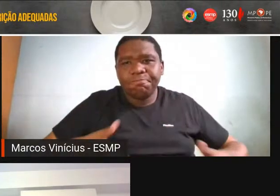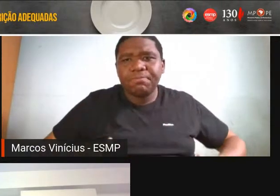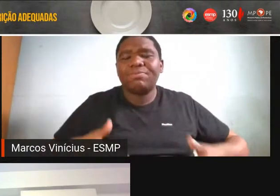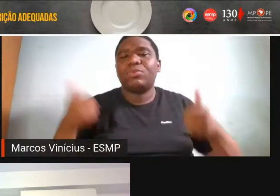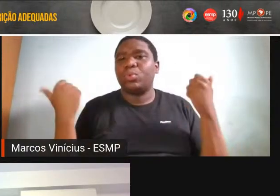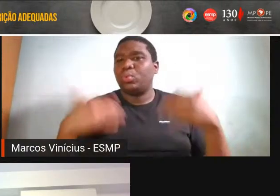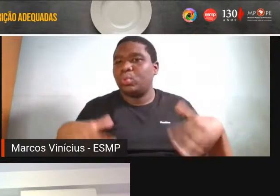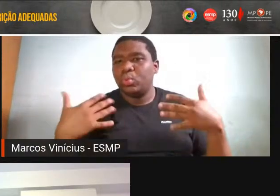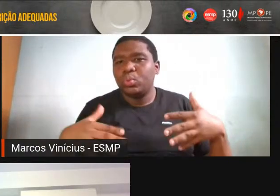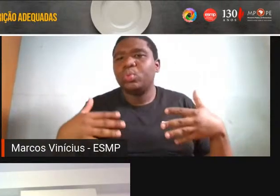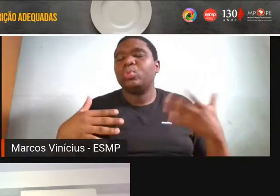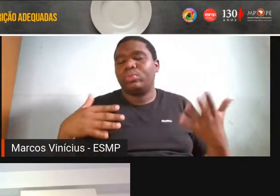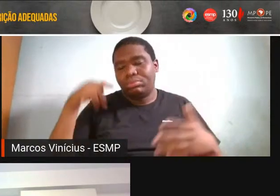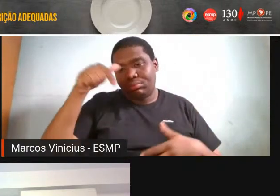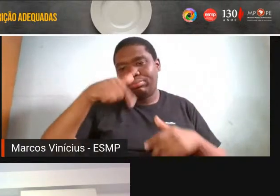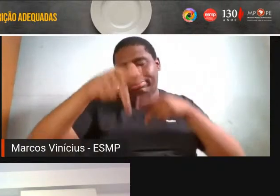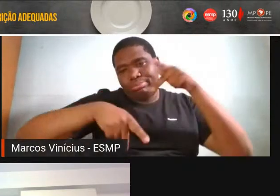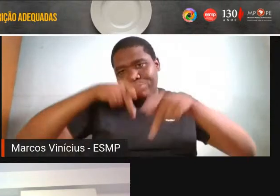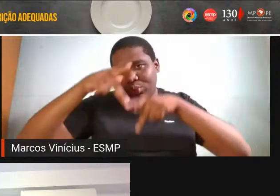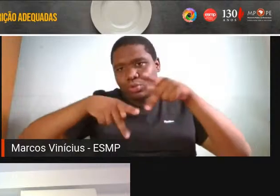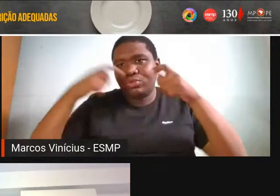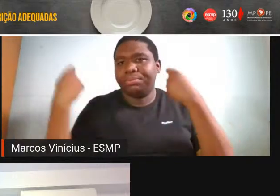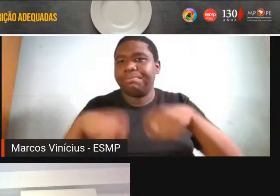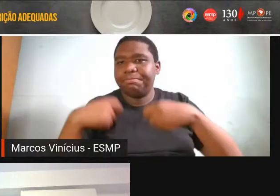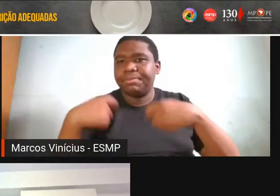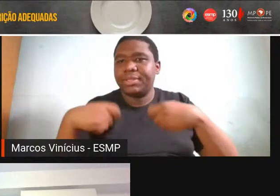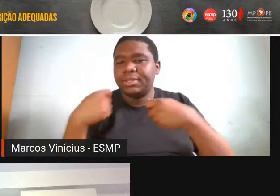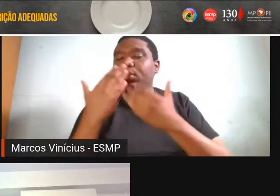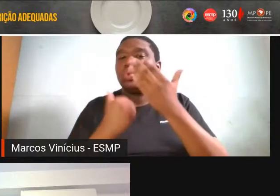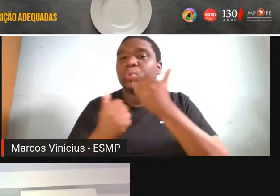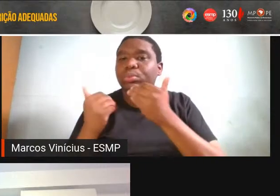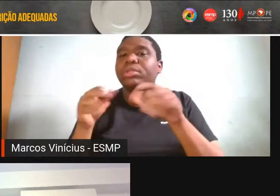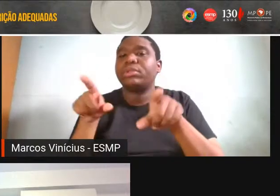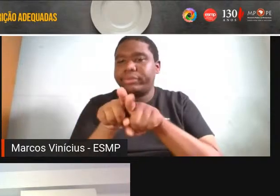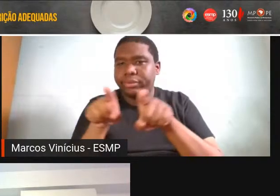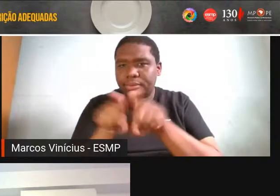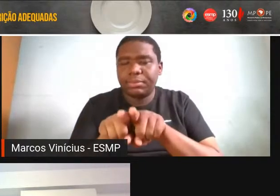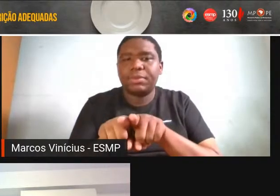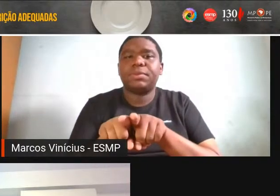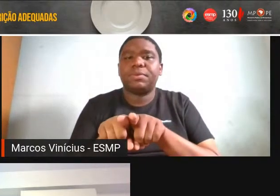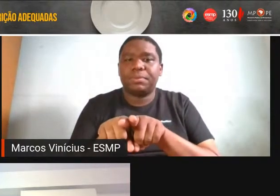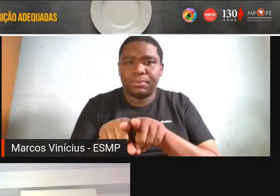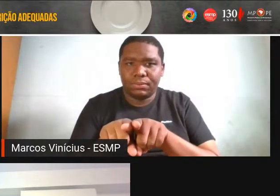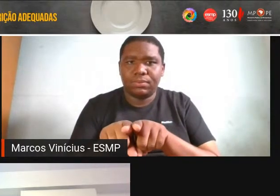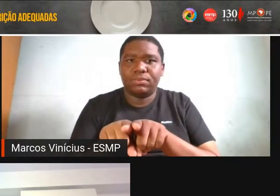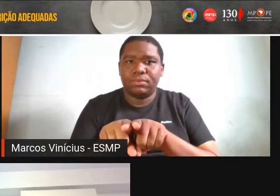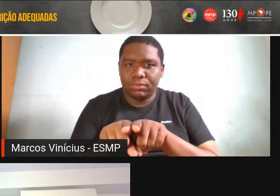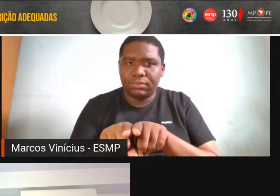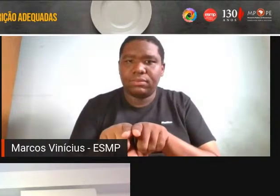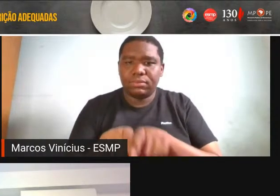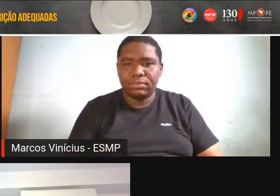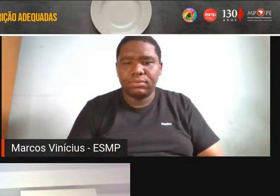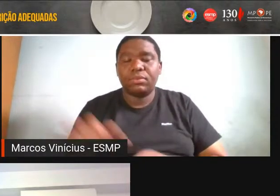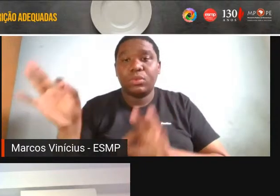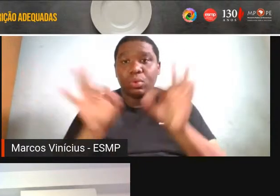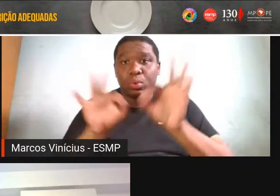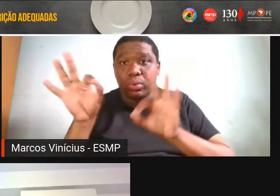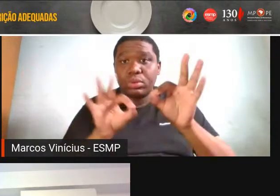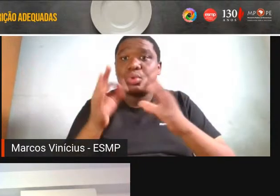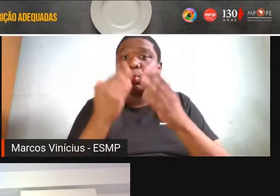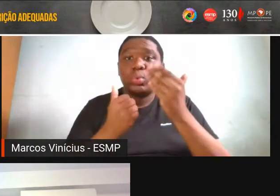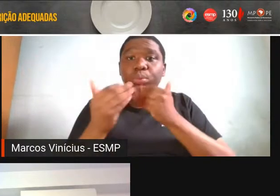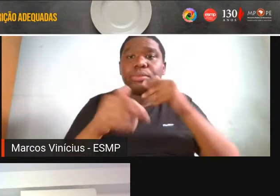e alimentando, ao invés de alimentar o nosso povo. Nós temos que alimentar o nosso povo e priorizar a alimentação para a